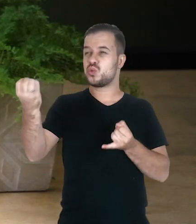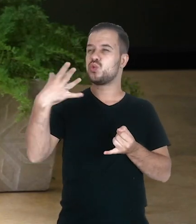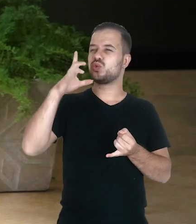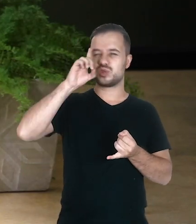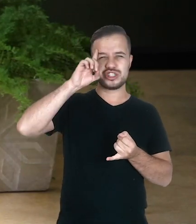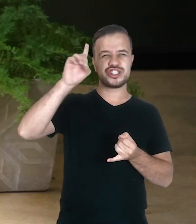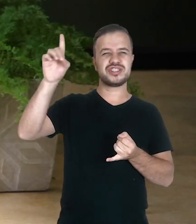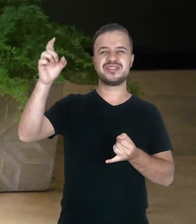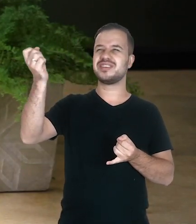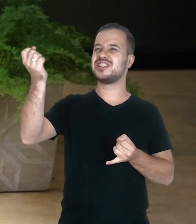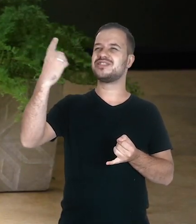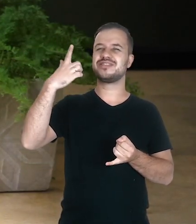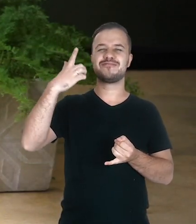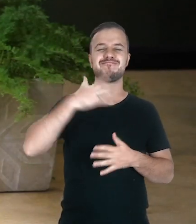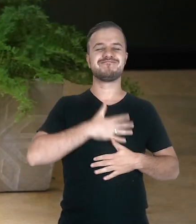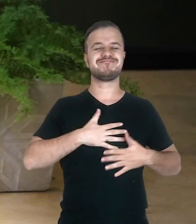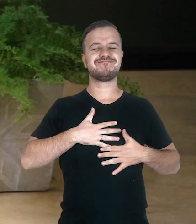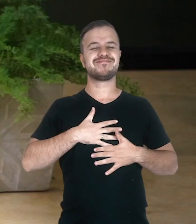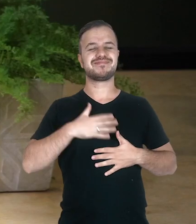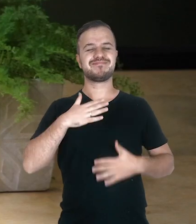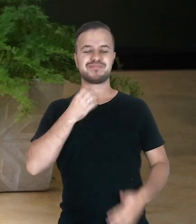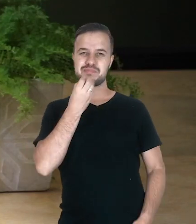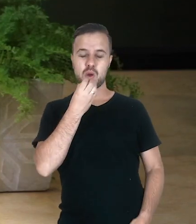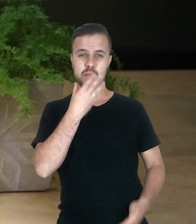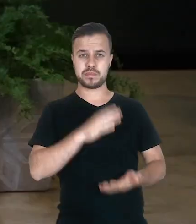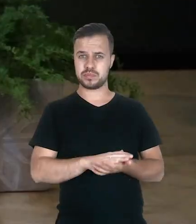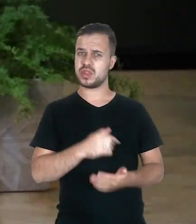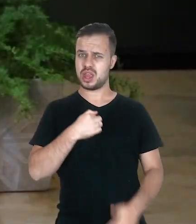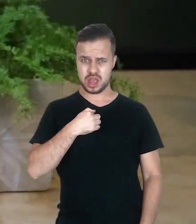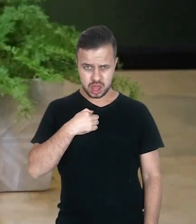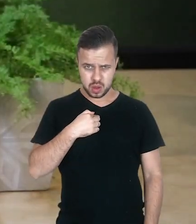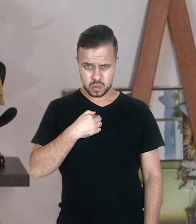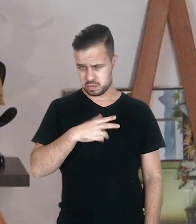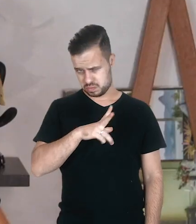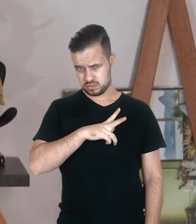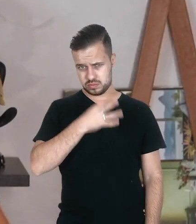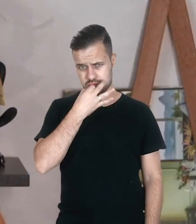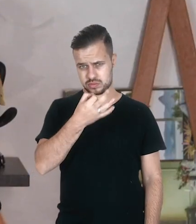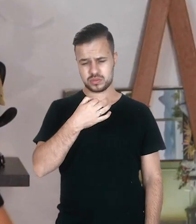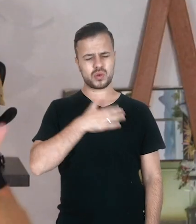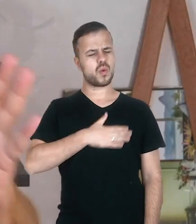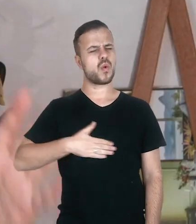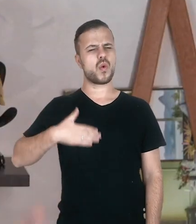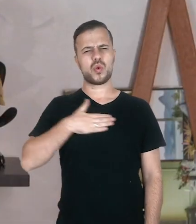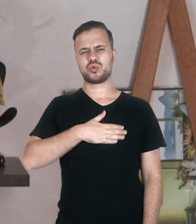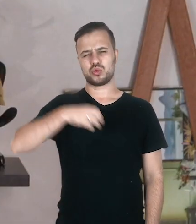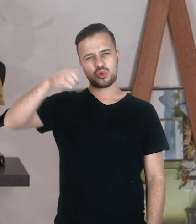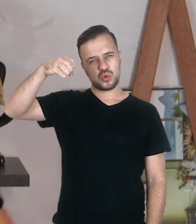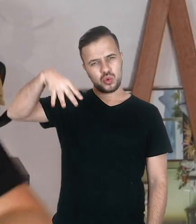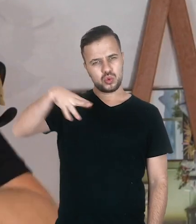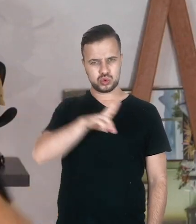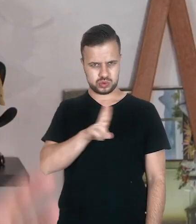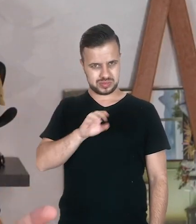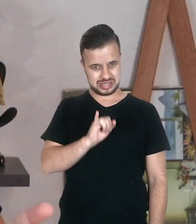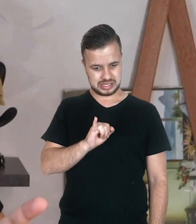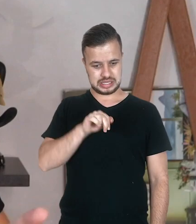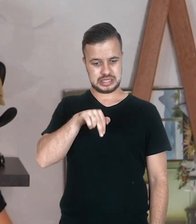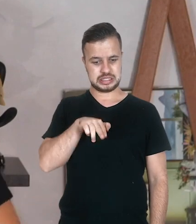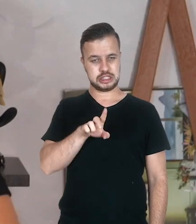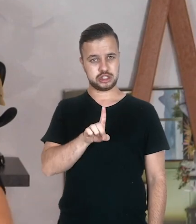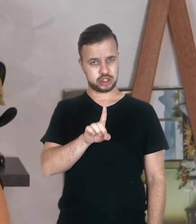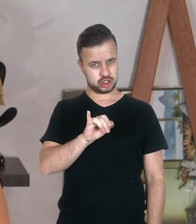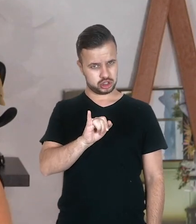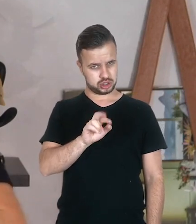dia, então deixa tudo bem mais confortável. Eu particularmente gosto muito do recurso de iluminação indireta, porque é fácil de